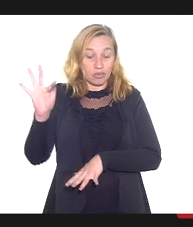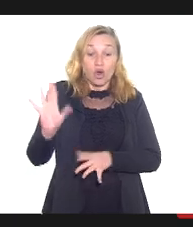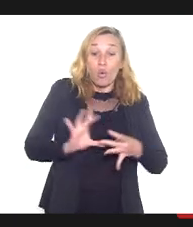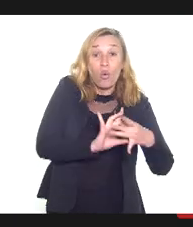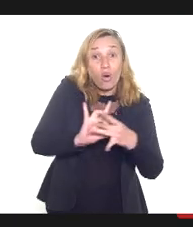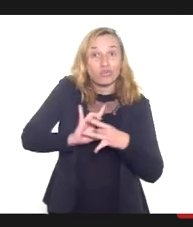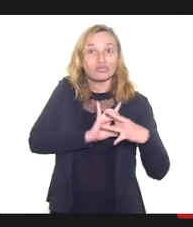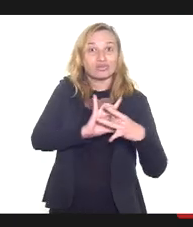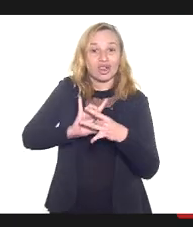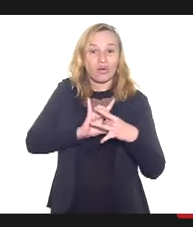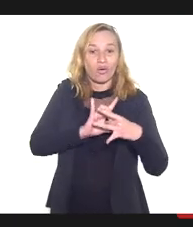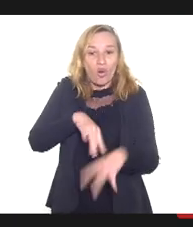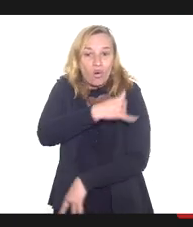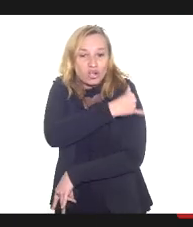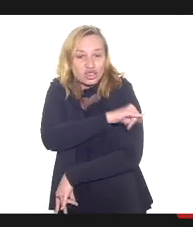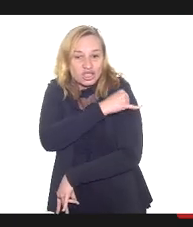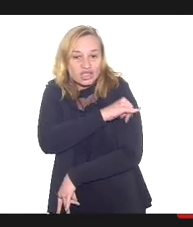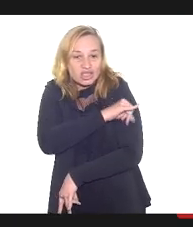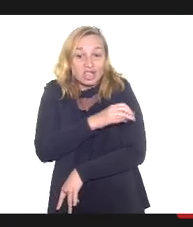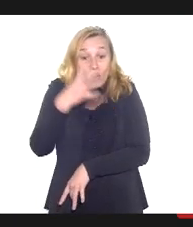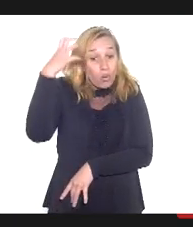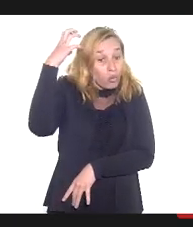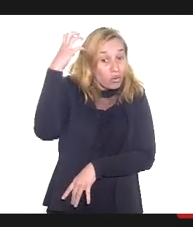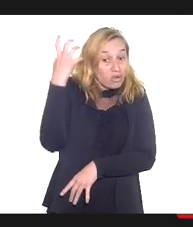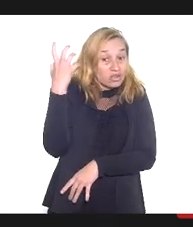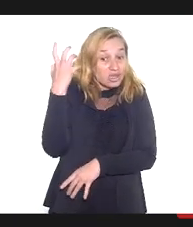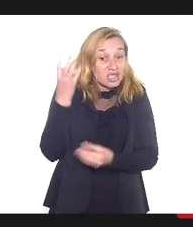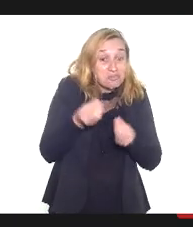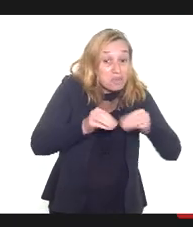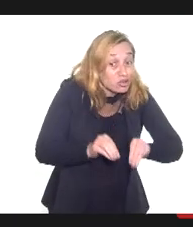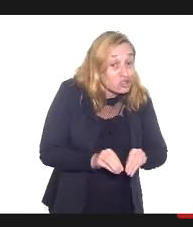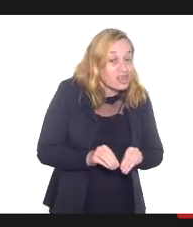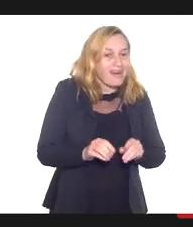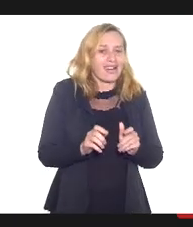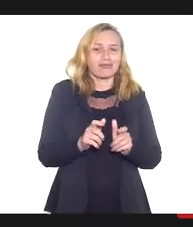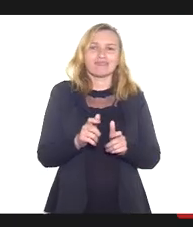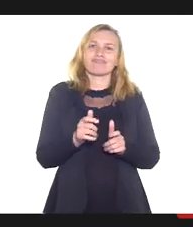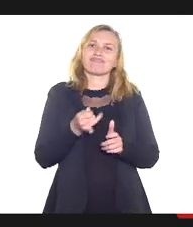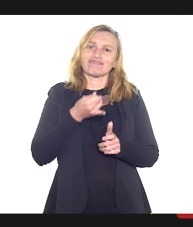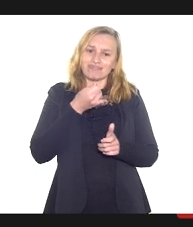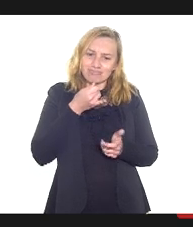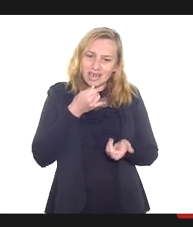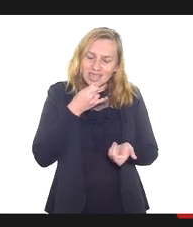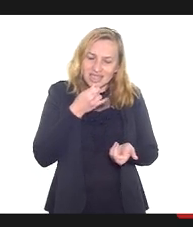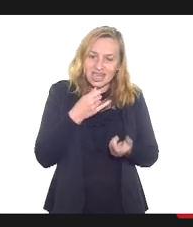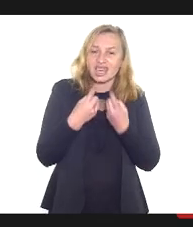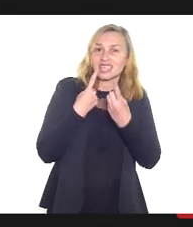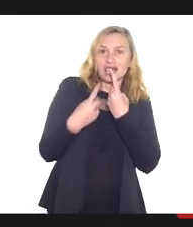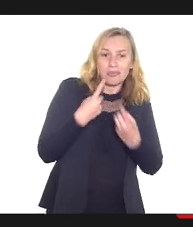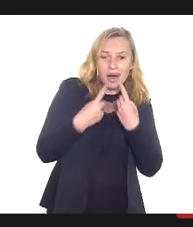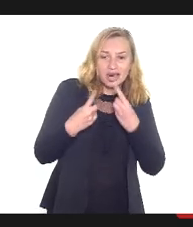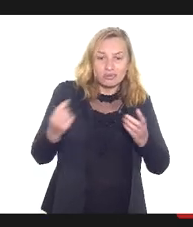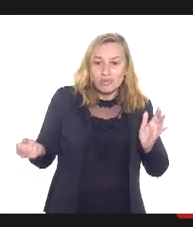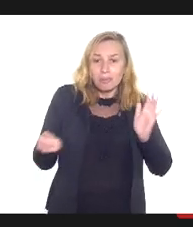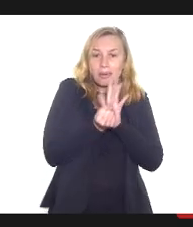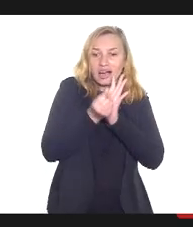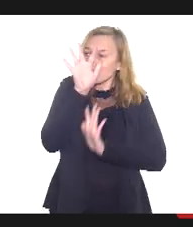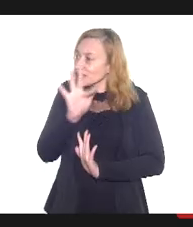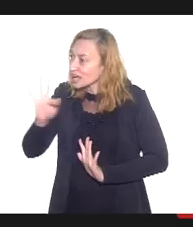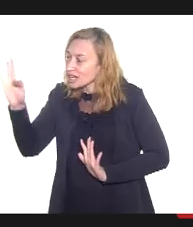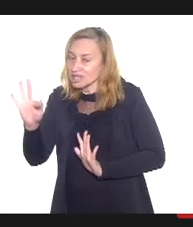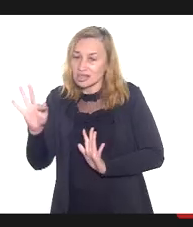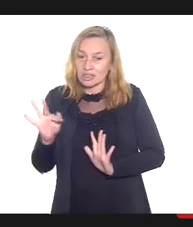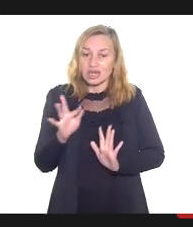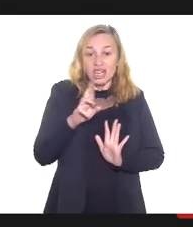União, né, o Rio de Janeiro tem sido penalizado cruelmente. Está no debate do Pacto Federativo o regime